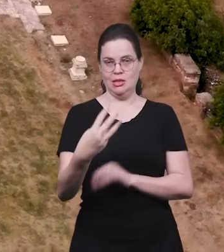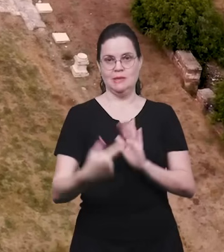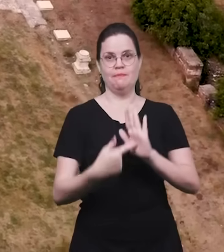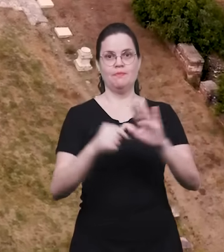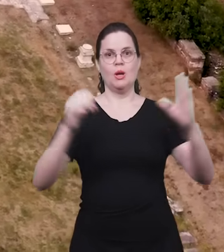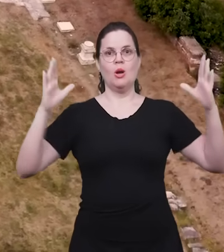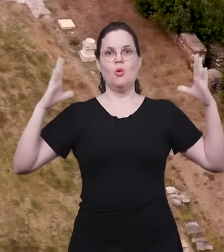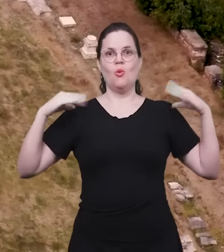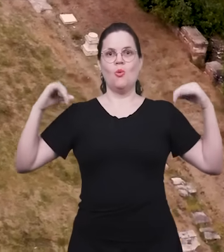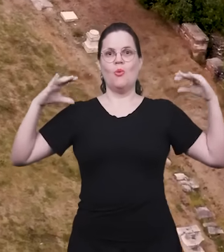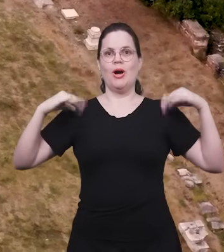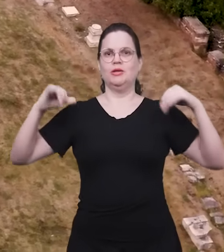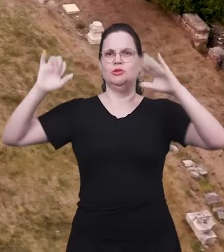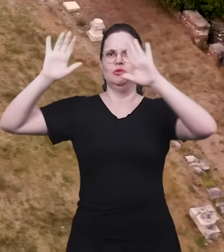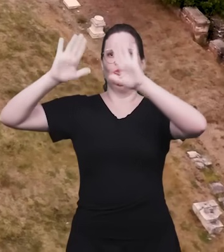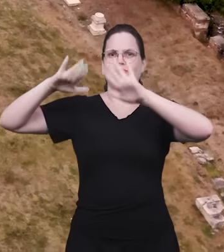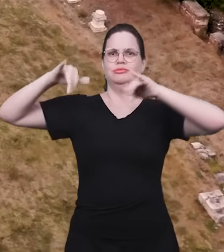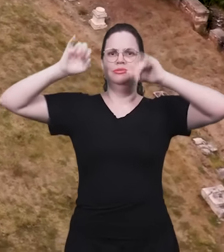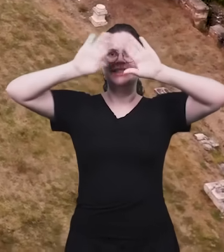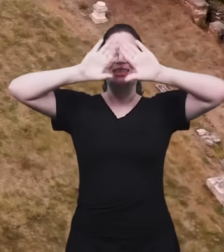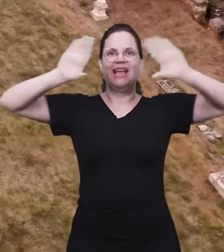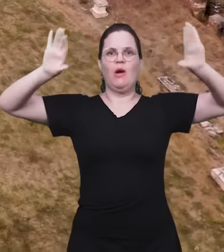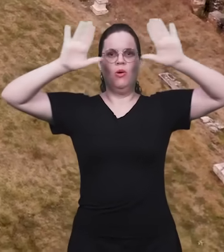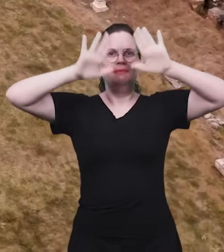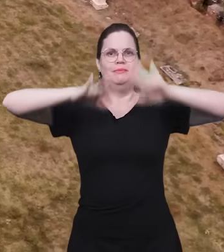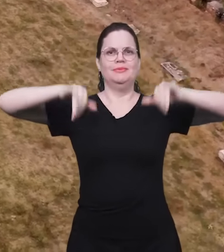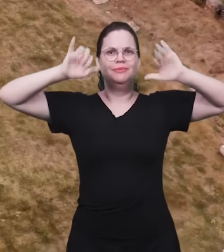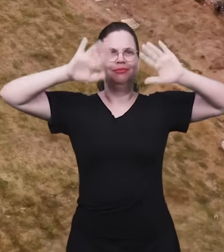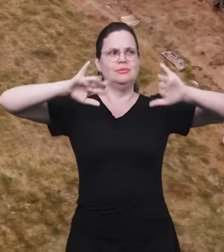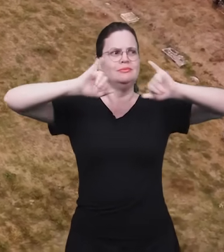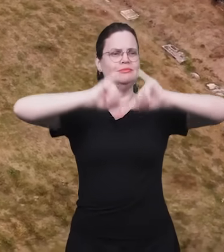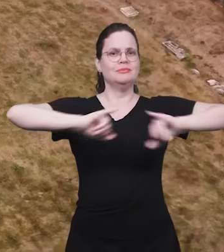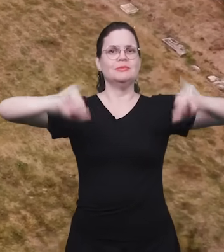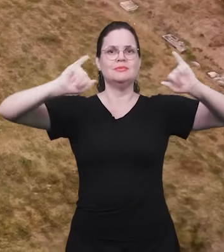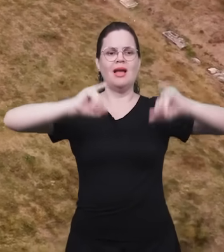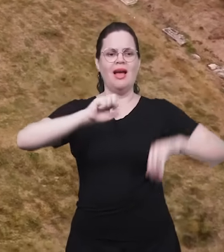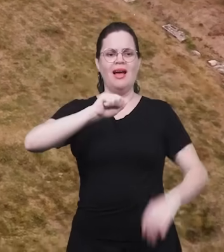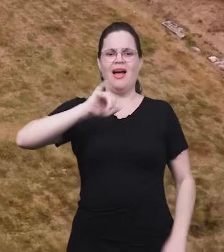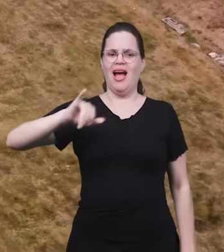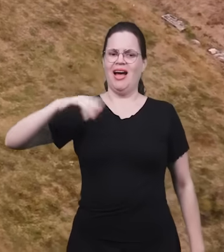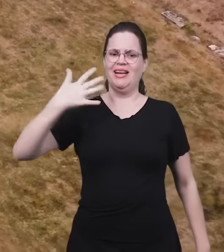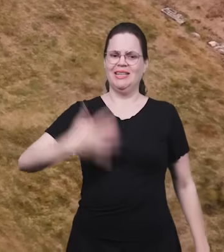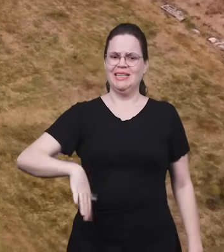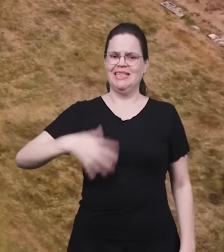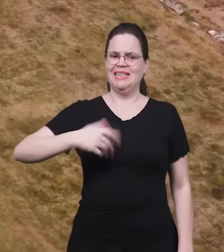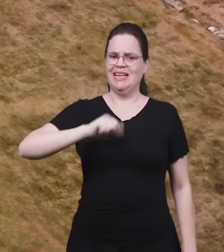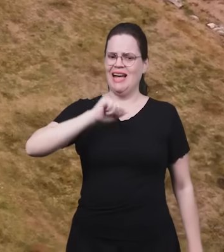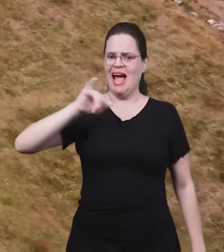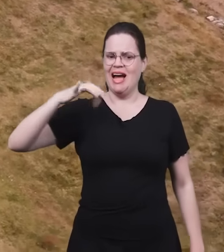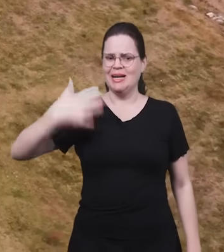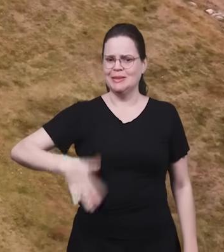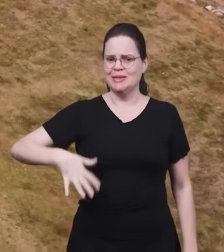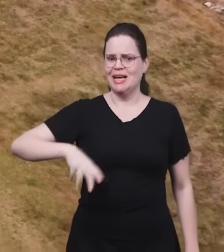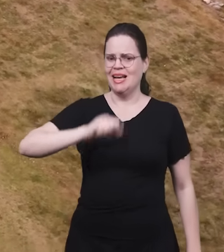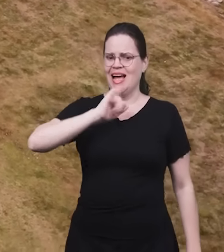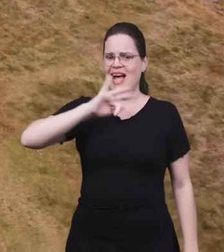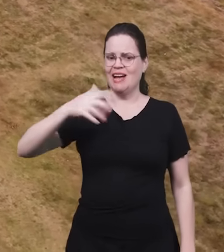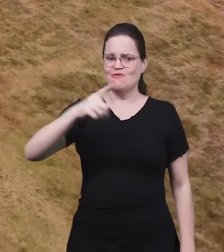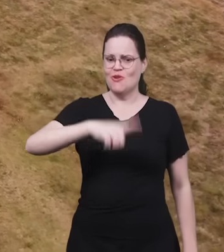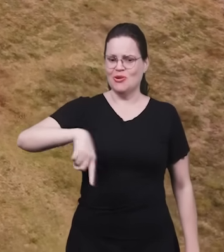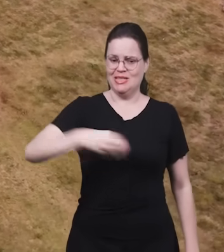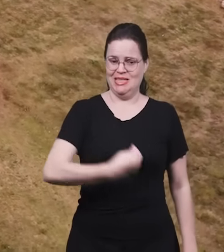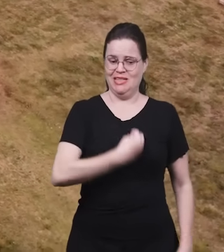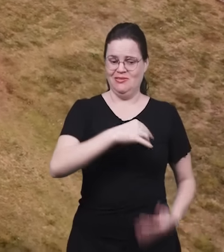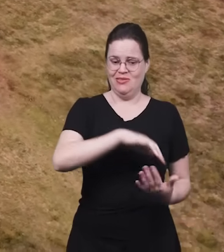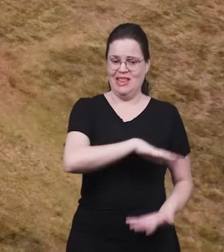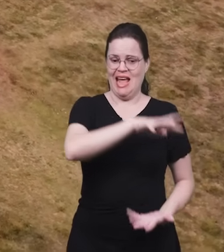voando pelo meio do céu, ele diz com grande voz: ai dos que habitam sobre a terra por causa das outras vozes das trombetas